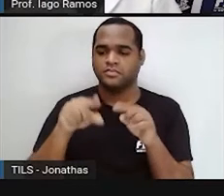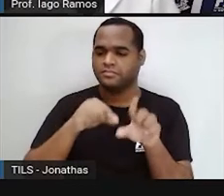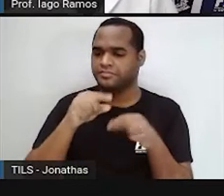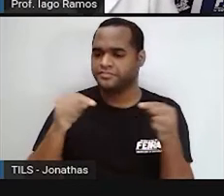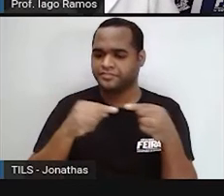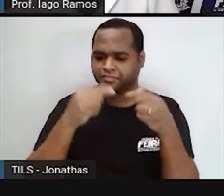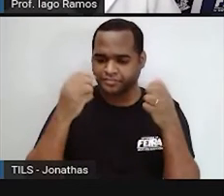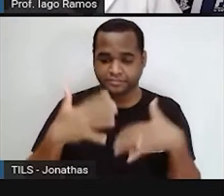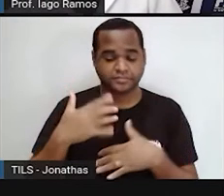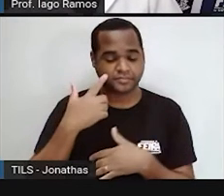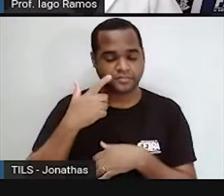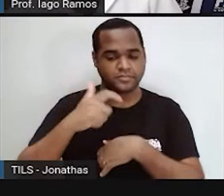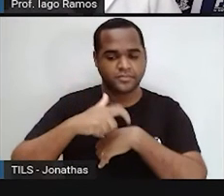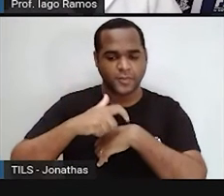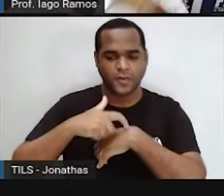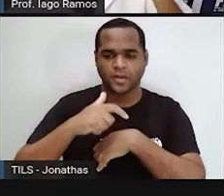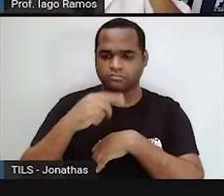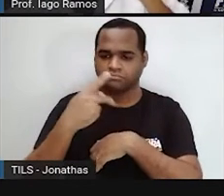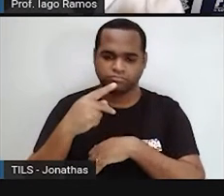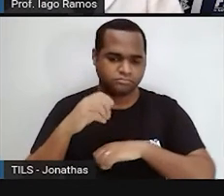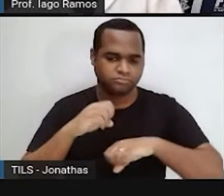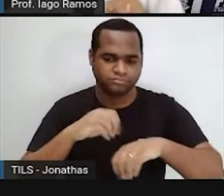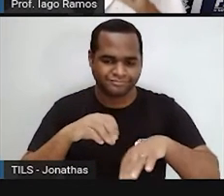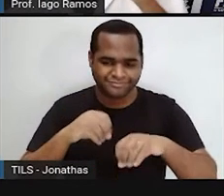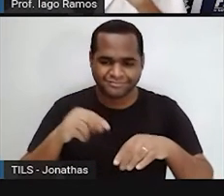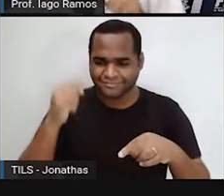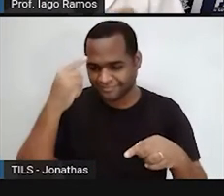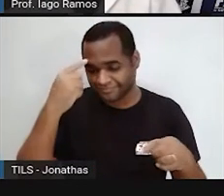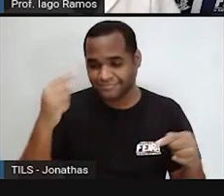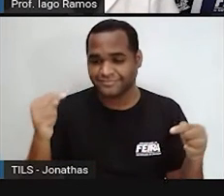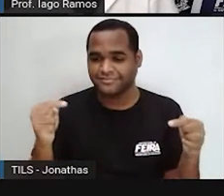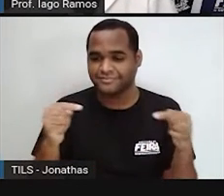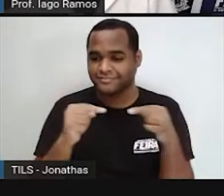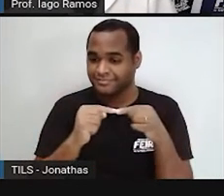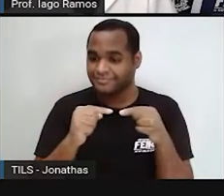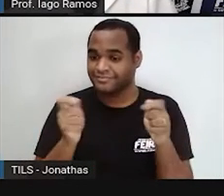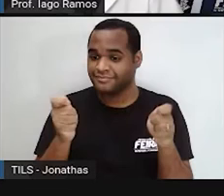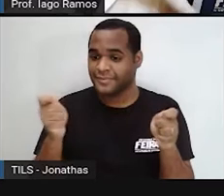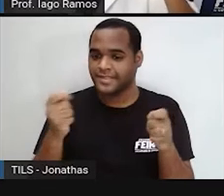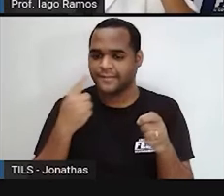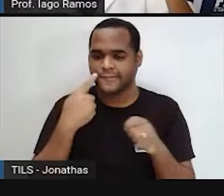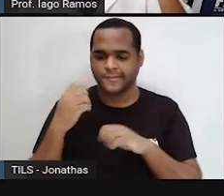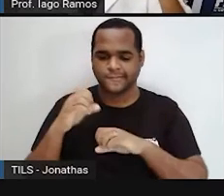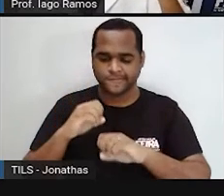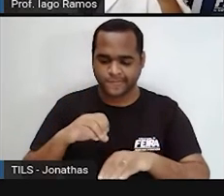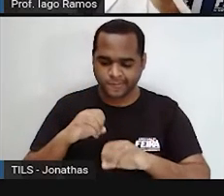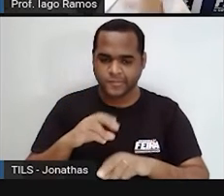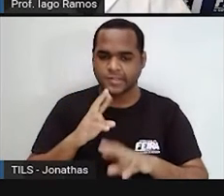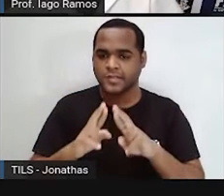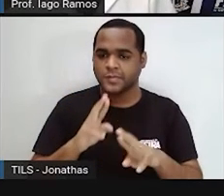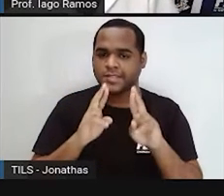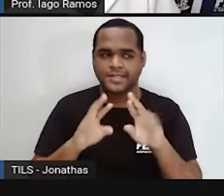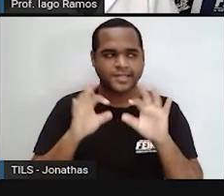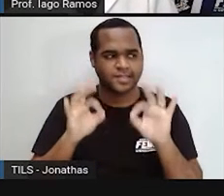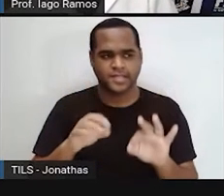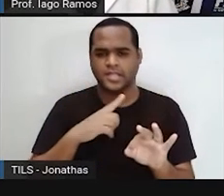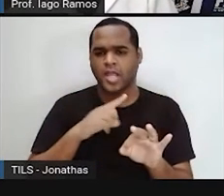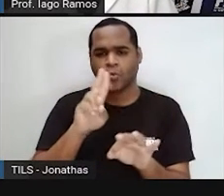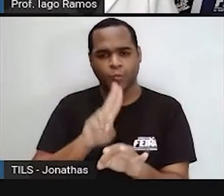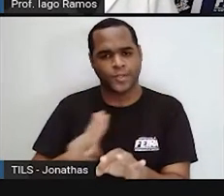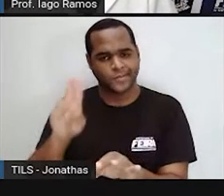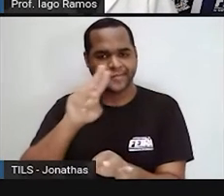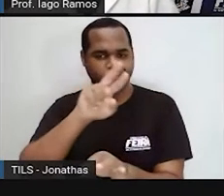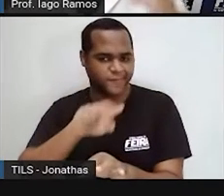pouquinho mais de tempo nessa aula certo e inclusive fazendo aí uma atividade né usando aí